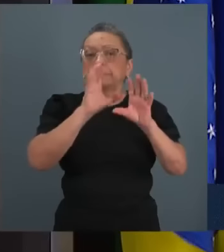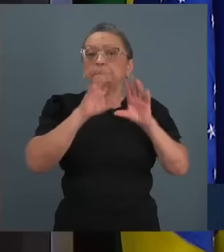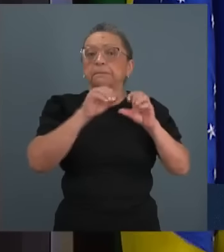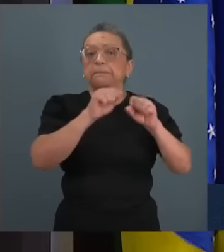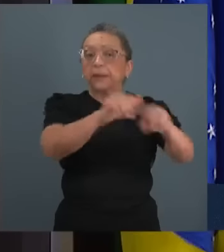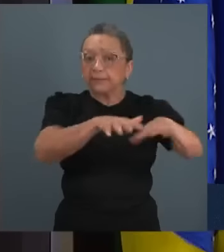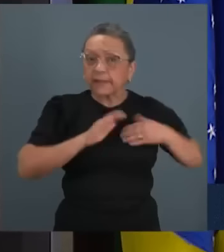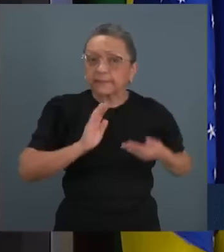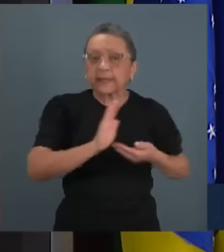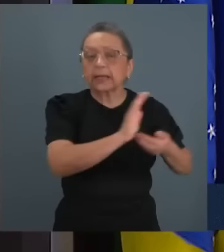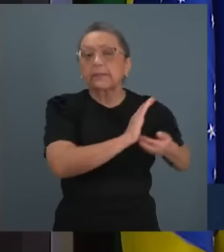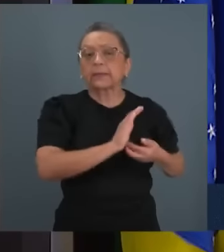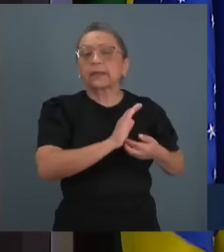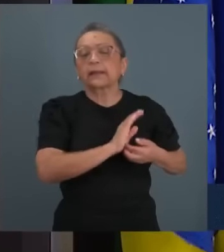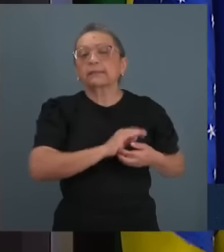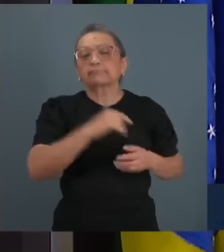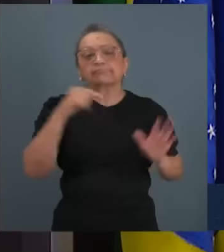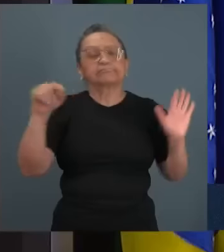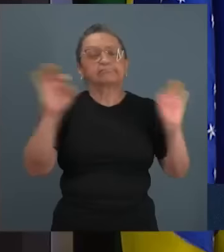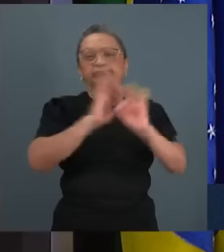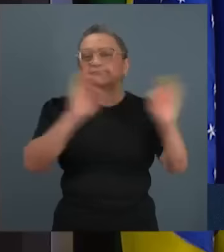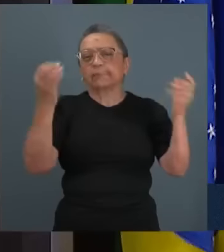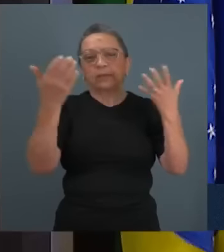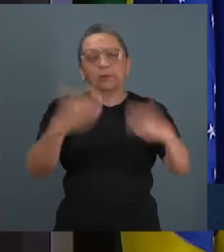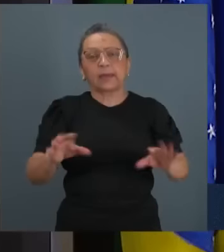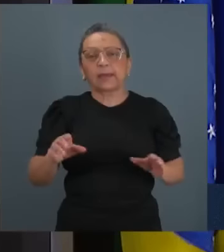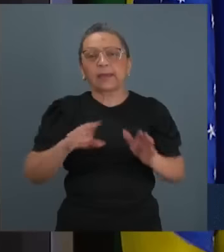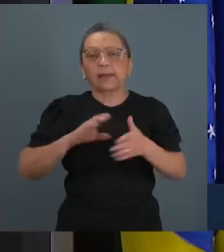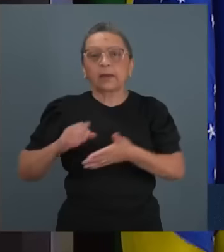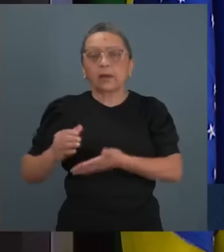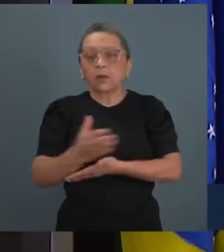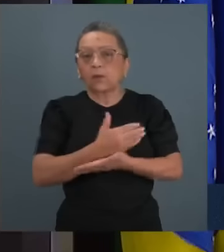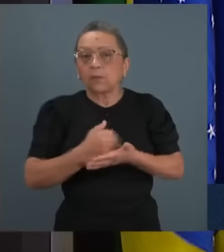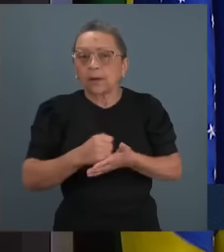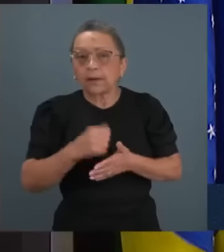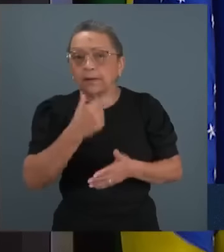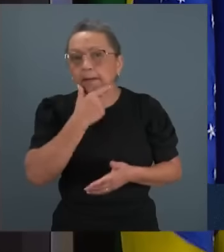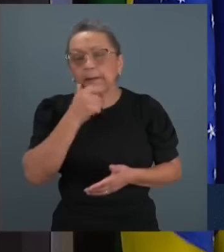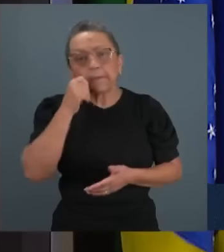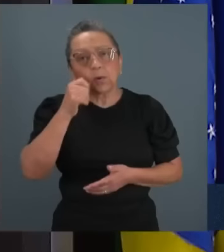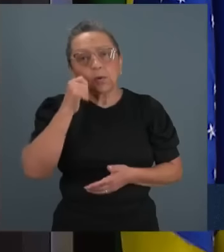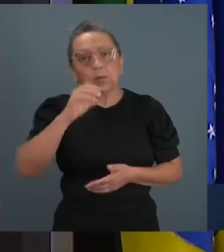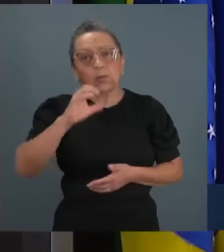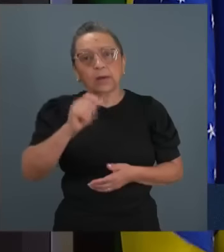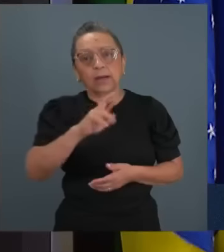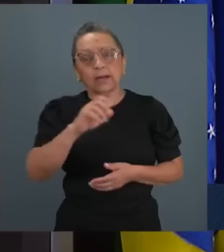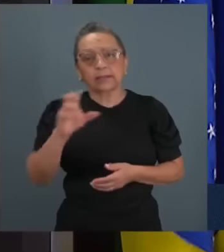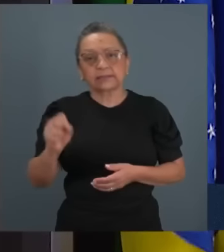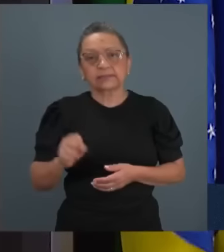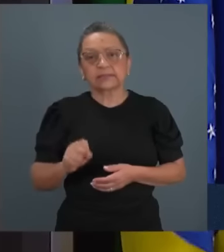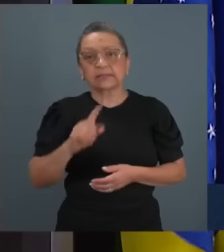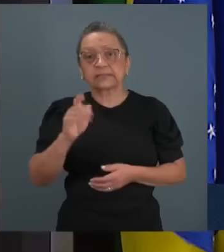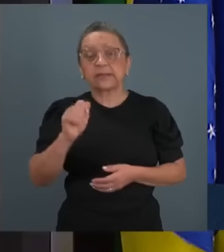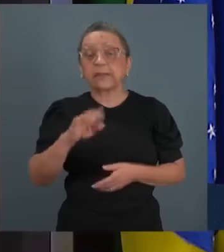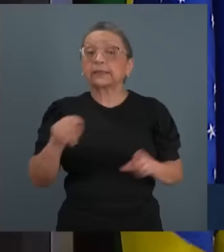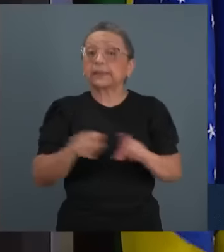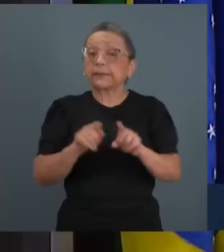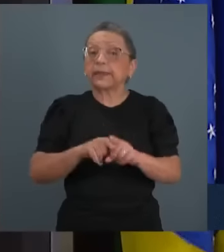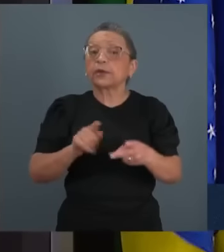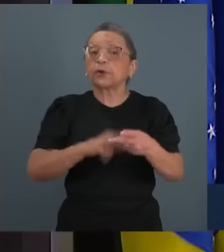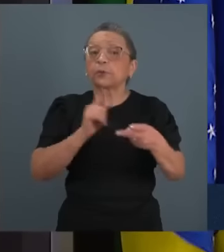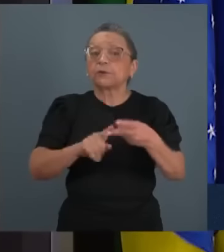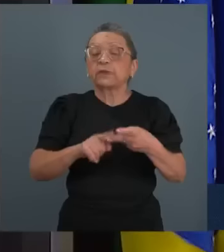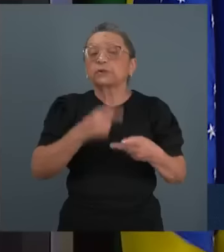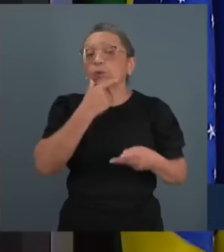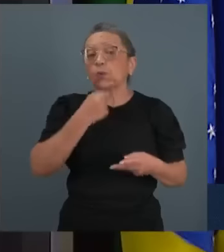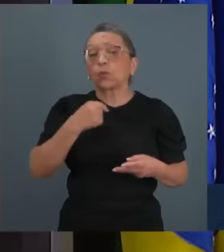Câmara, negando a cassação do mandato de Carla Zambelli. Como ficou claro que mais uma vez Hugo